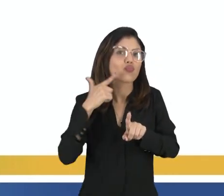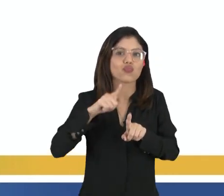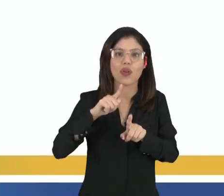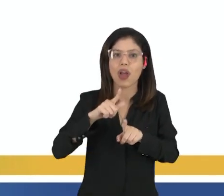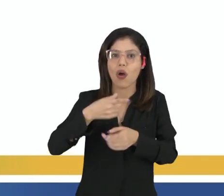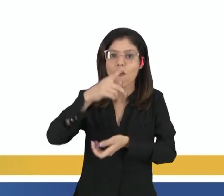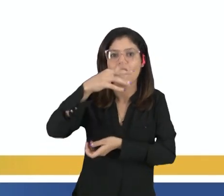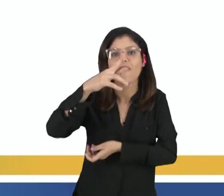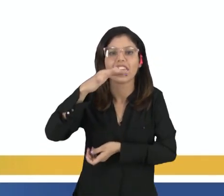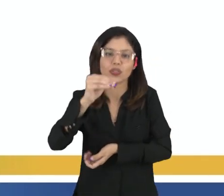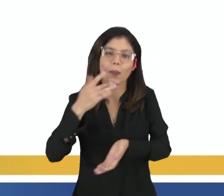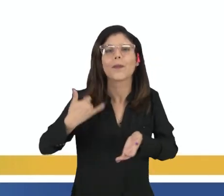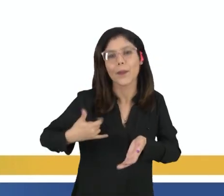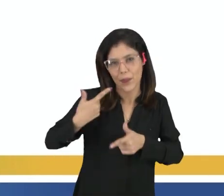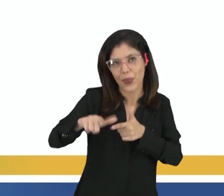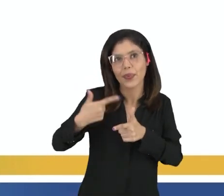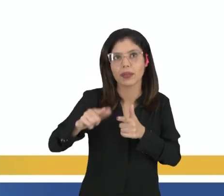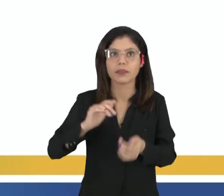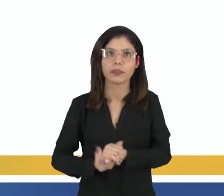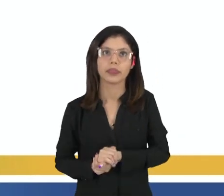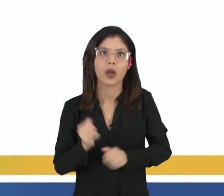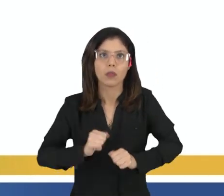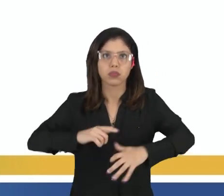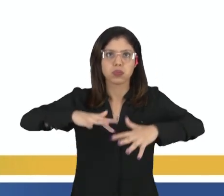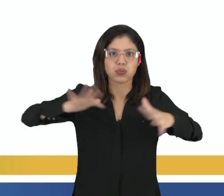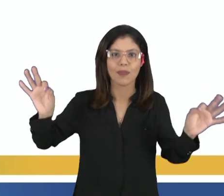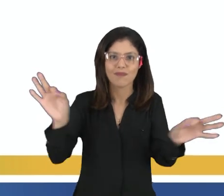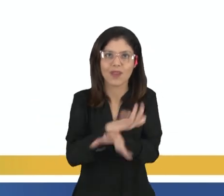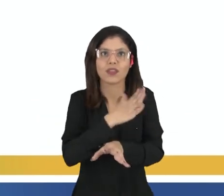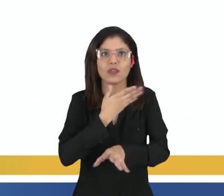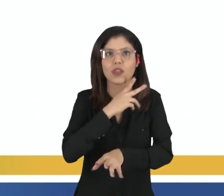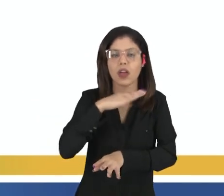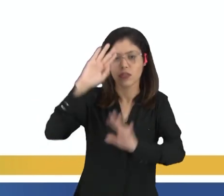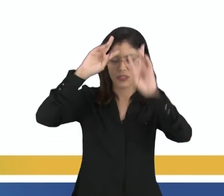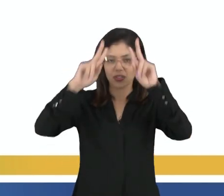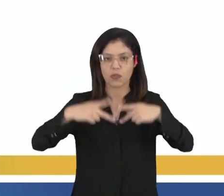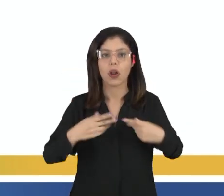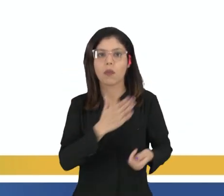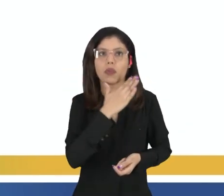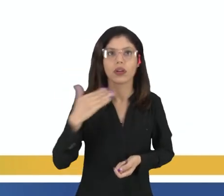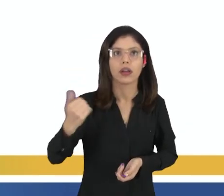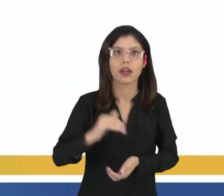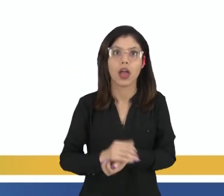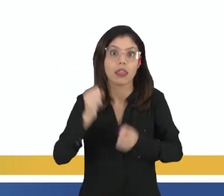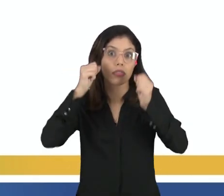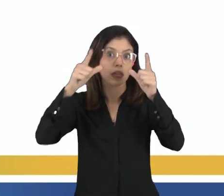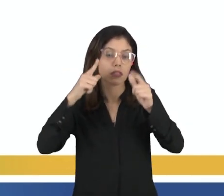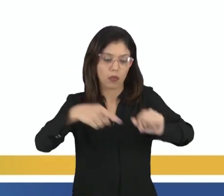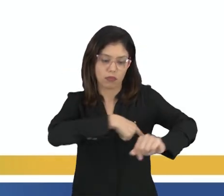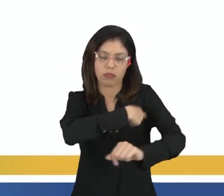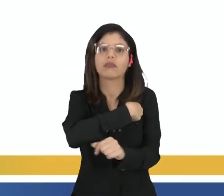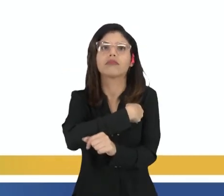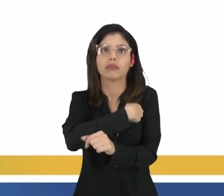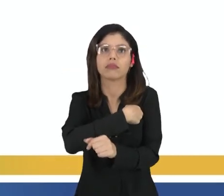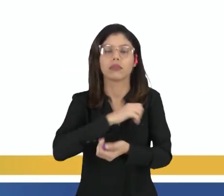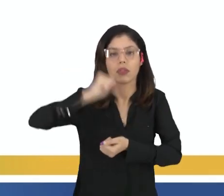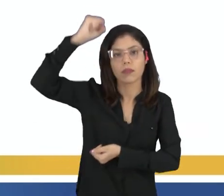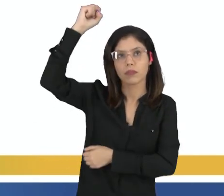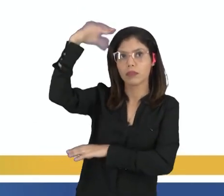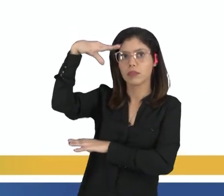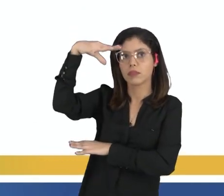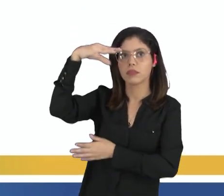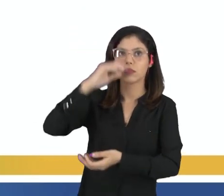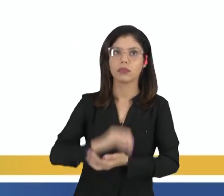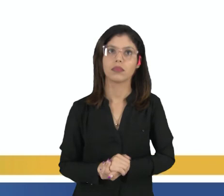tão forte que pode ser fatal ao homem. Atenção aos termômetros, barômetros, as